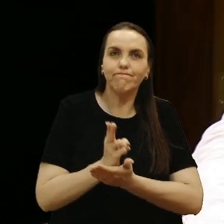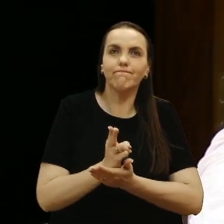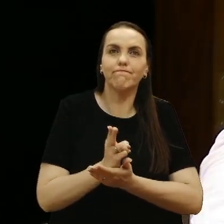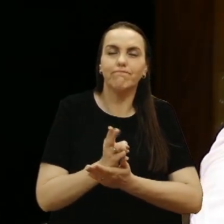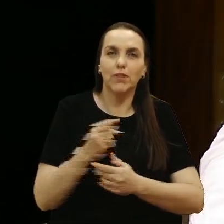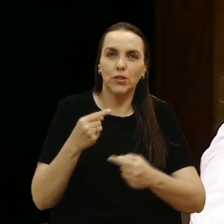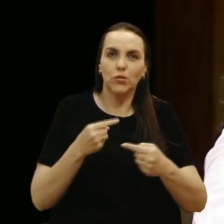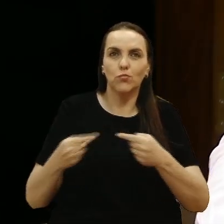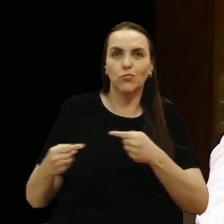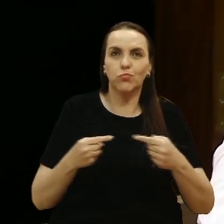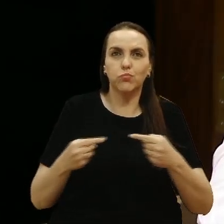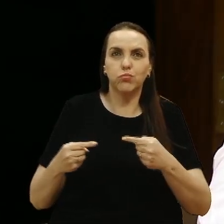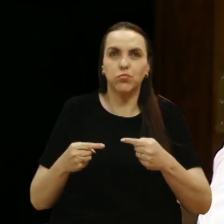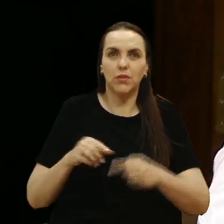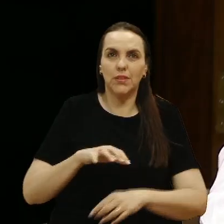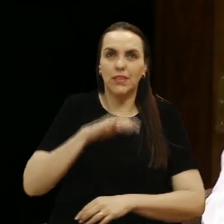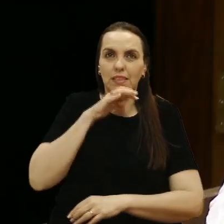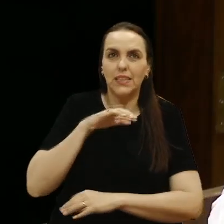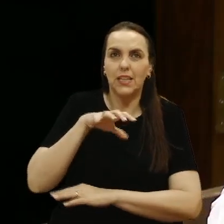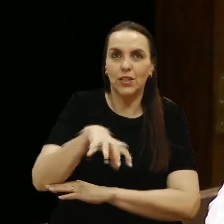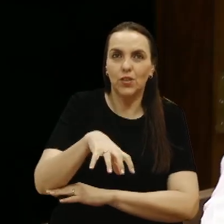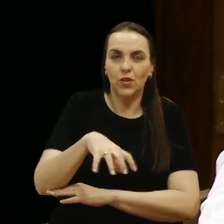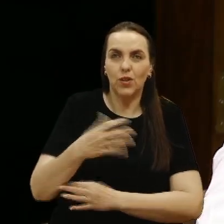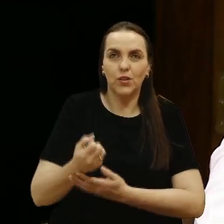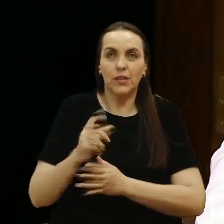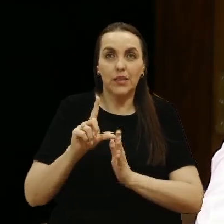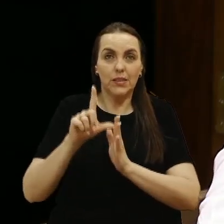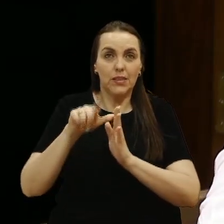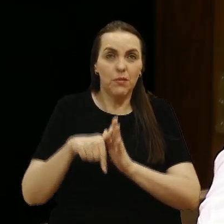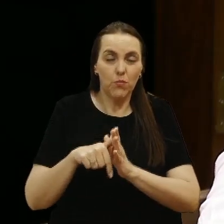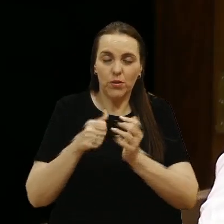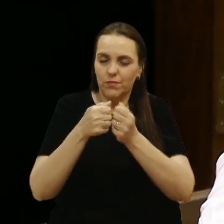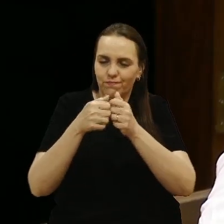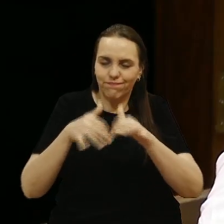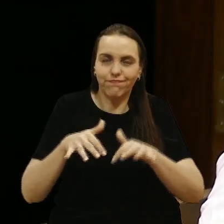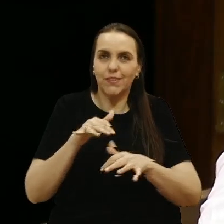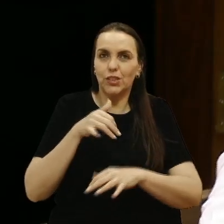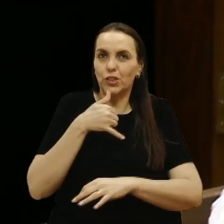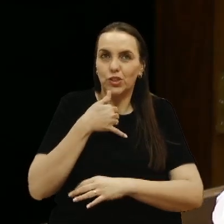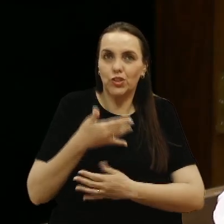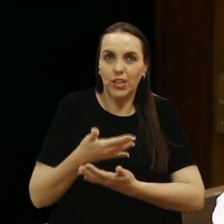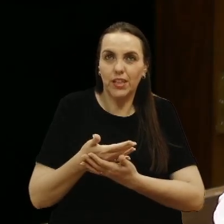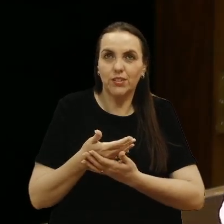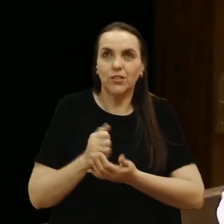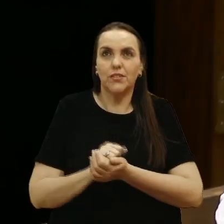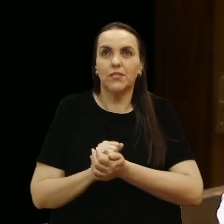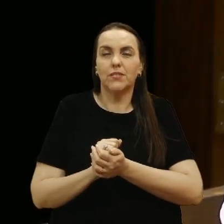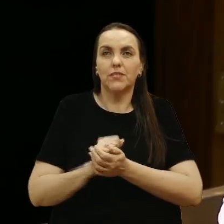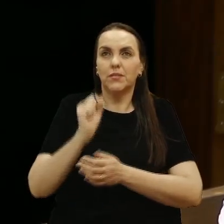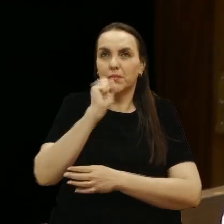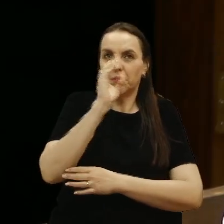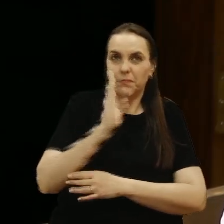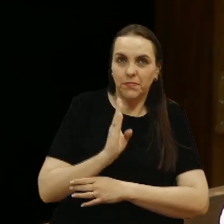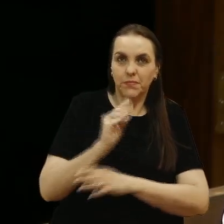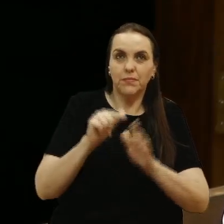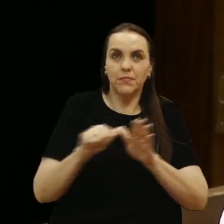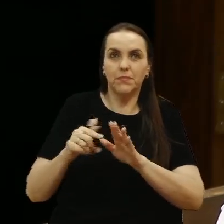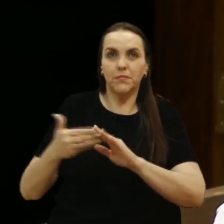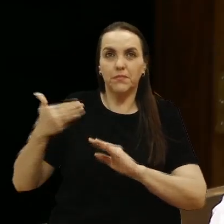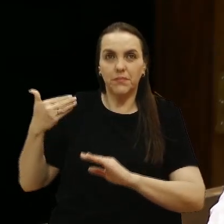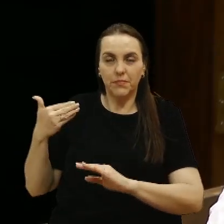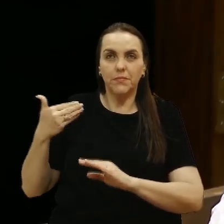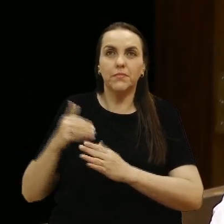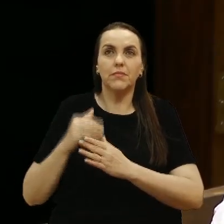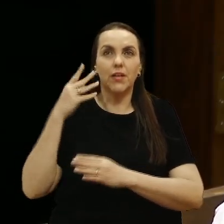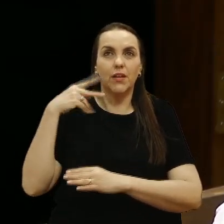território. Depois da tragédia que assolou o Brasil na semana passada, eu e a vereadora Andressa não emitimos uma